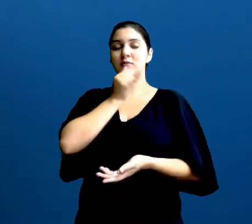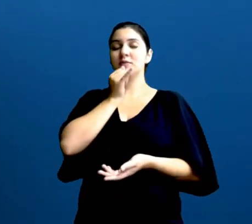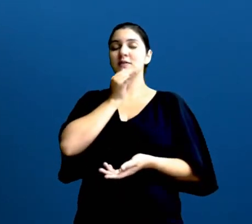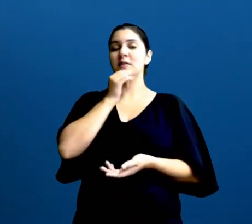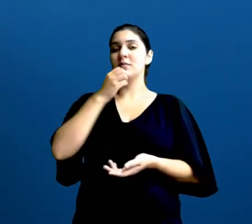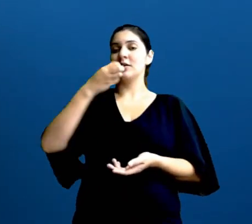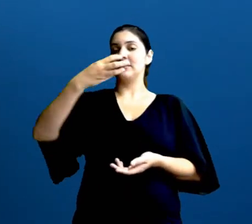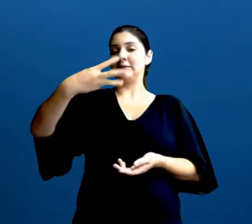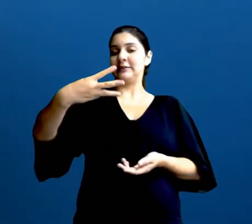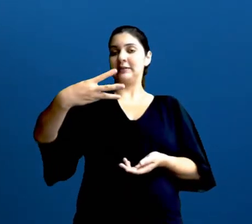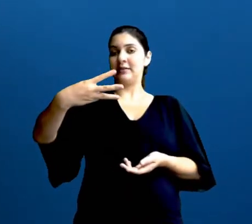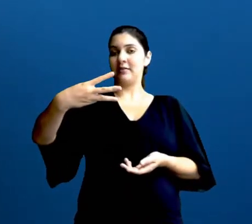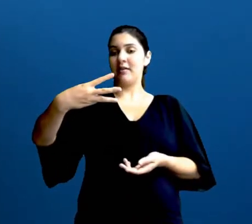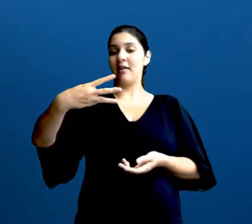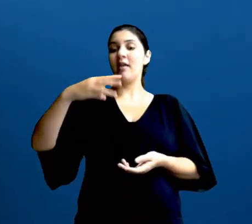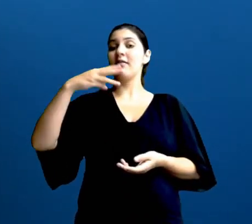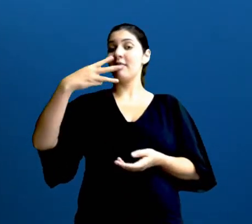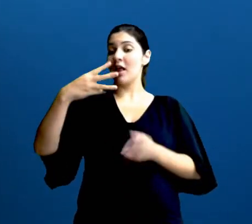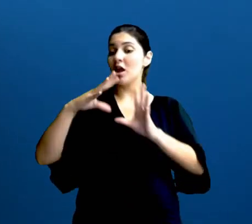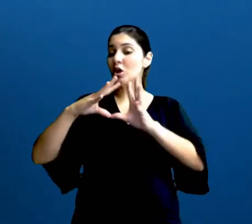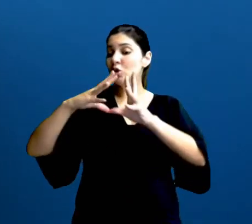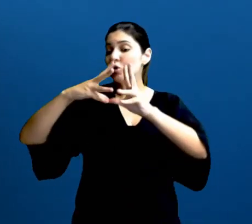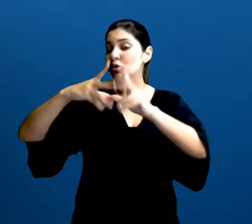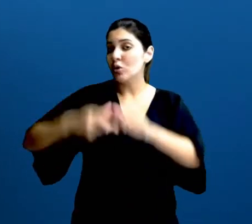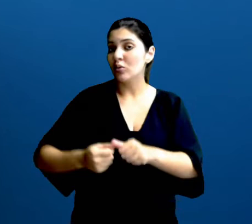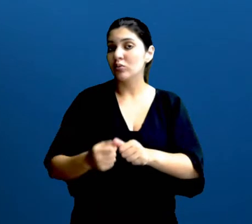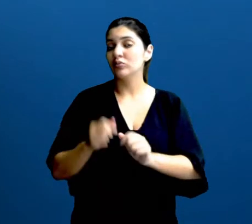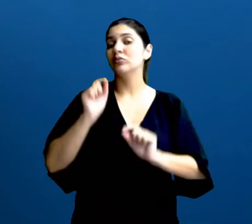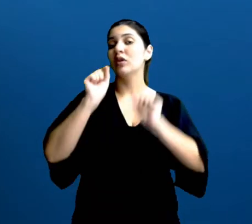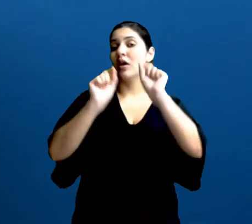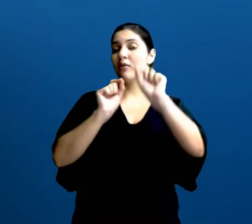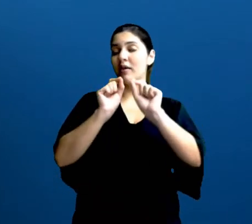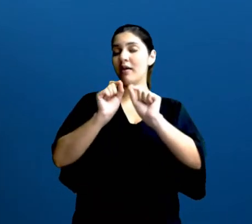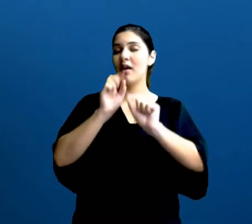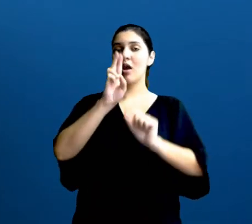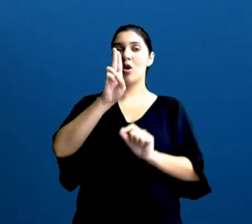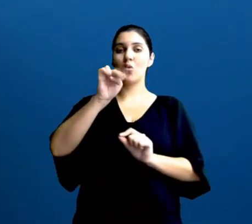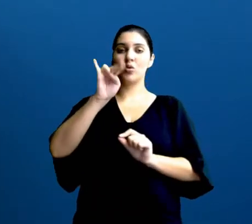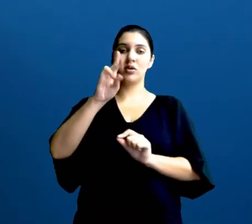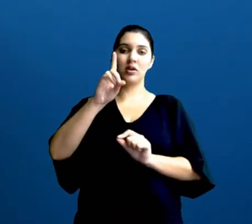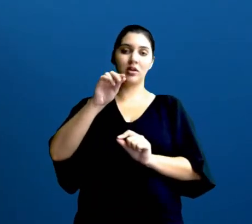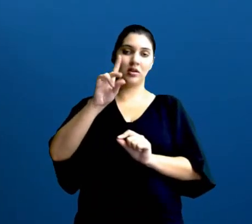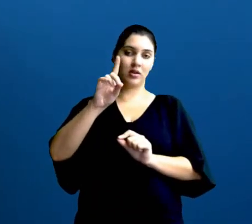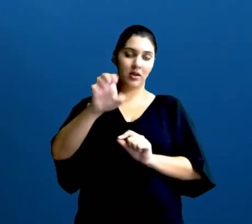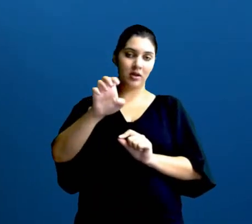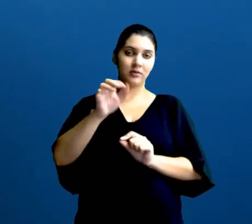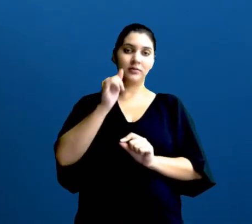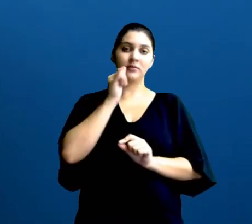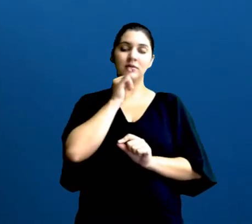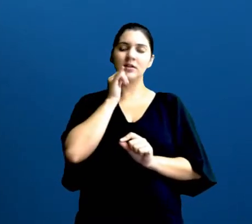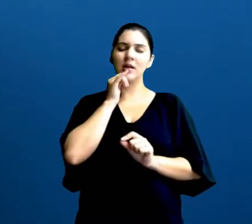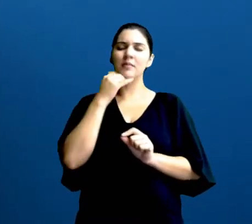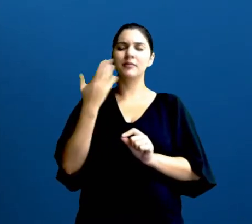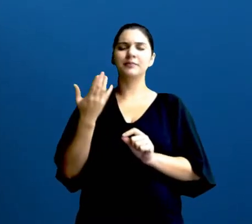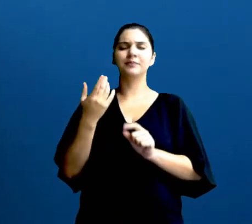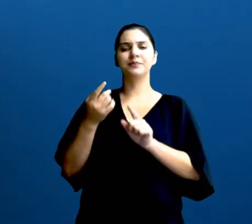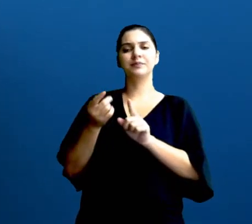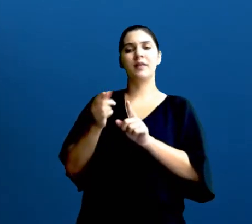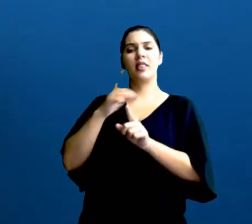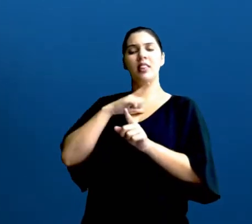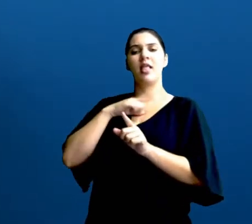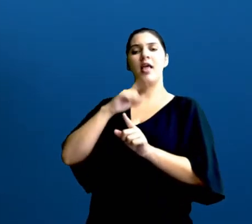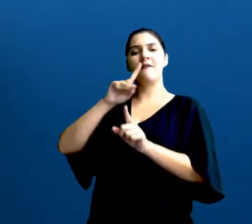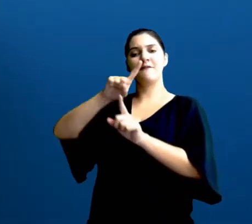3 inteiro, é a minha unidade, tá certo? Depois, atrás